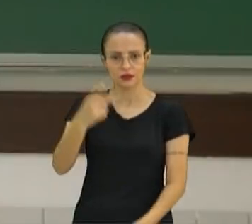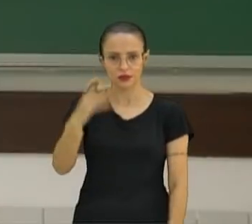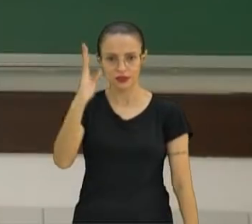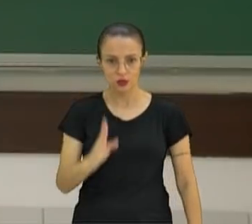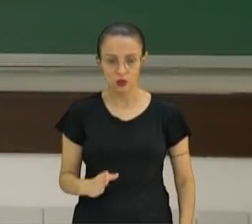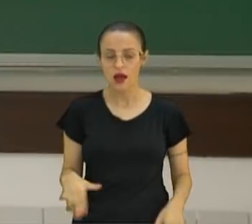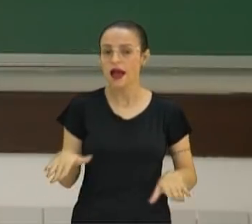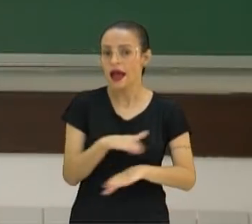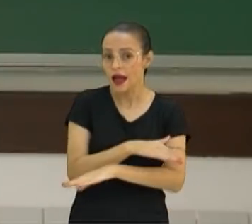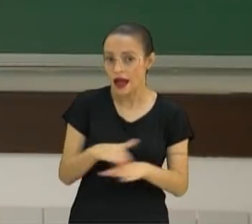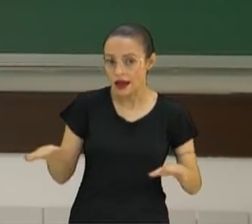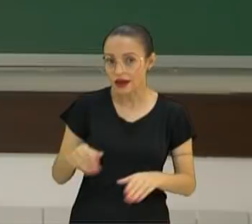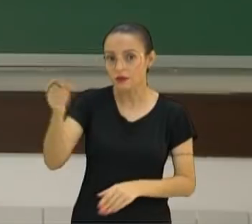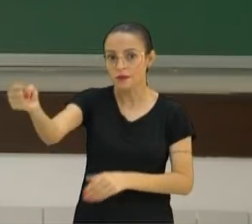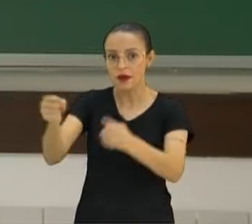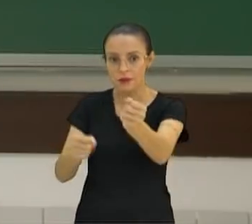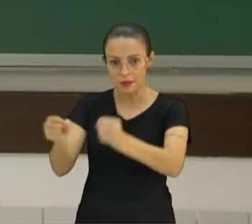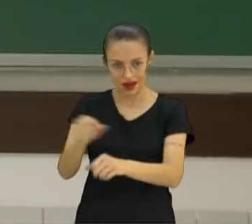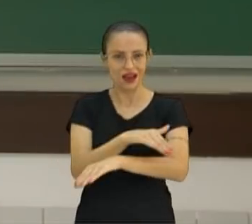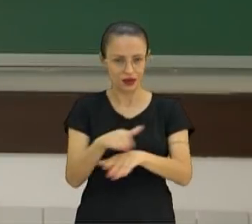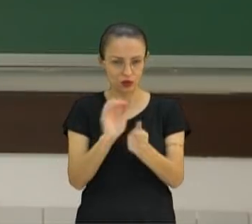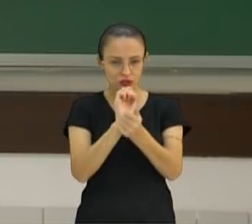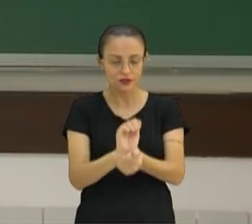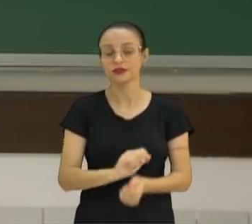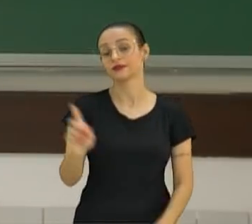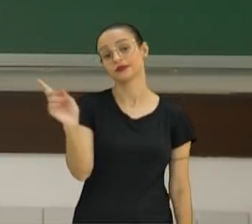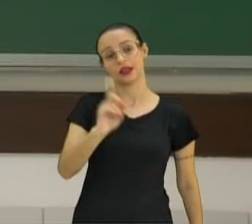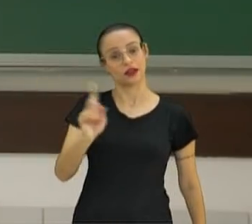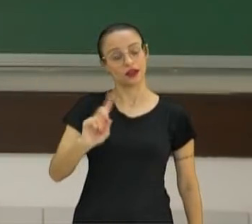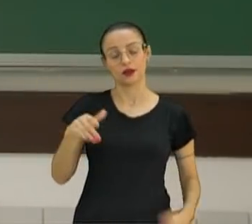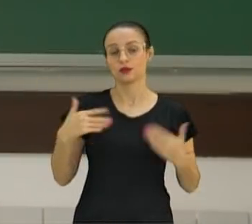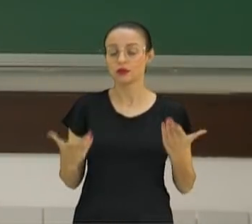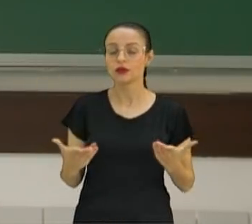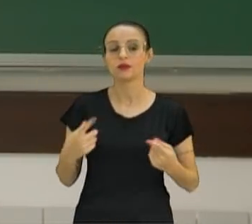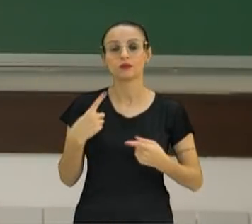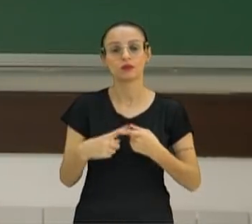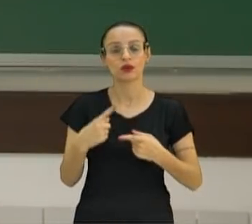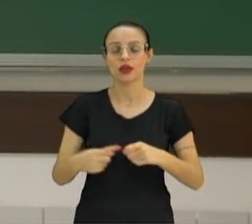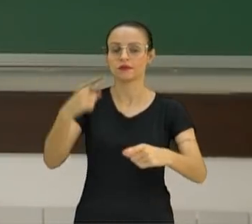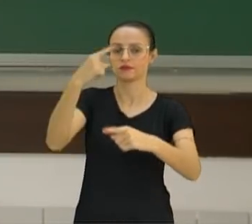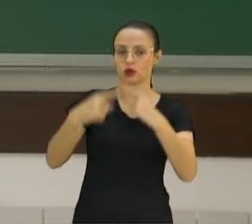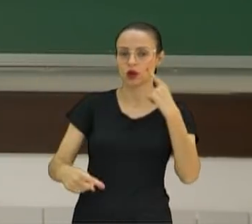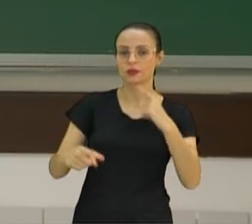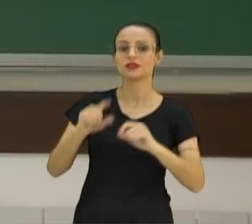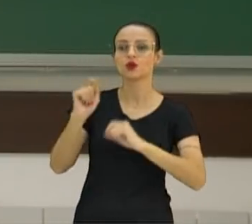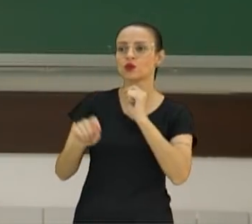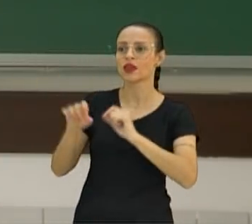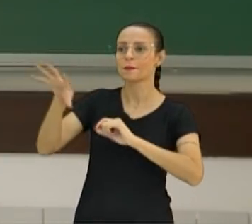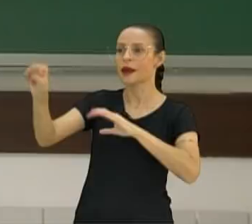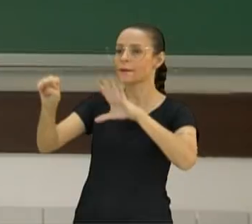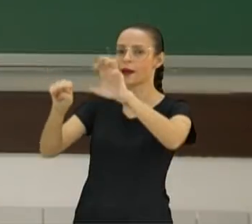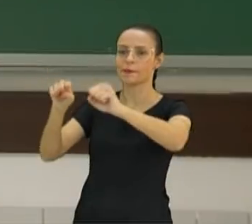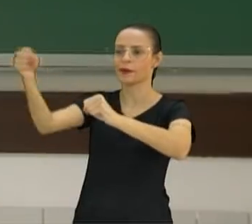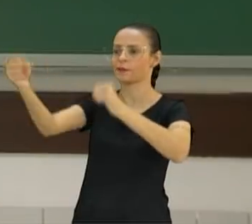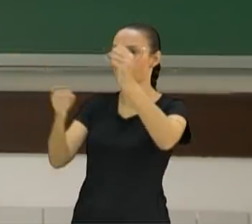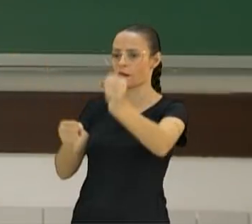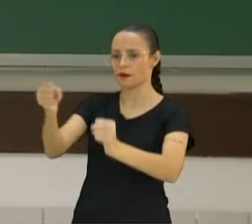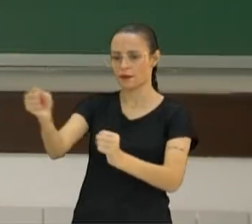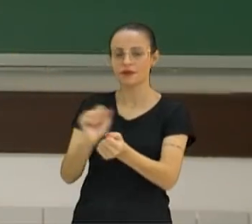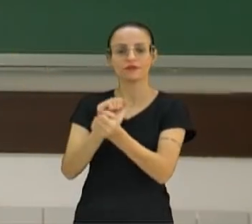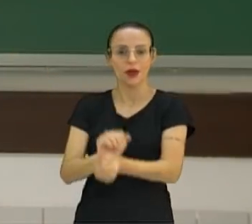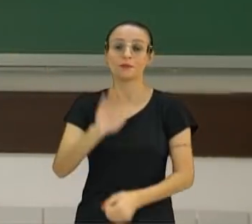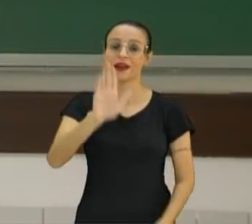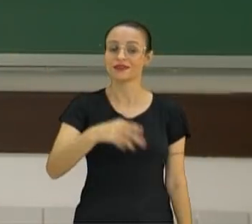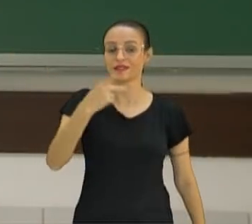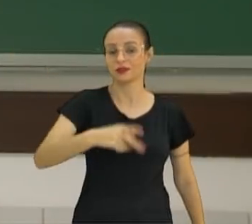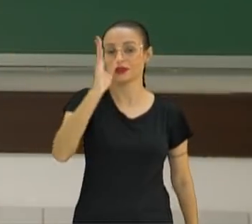terminou o tráfico de escravos, acabou a escravidão? Não, né, gente? Mesmo com a proibição do tráfico de escravo, a escravidão permanecia